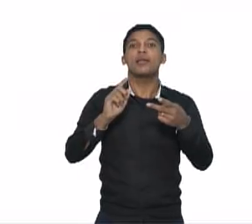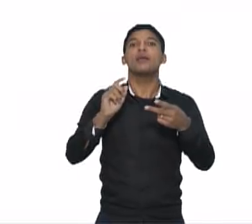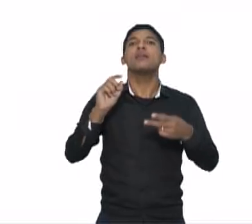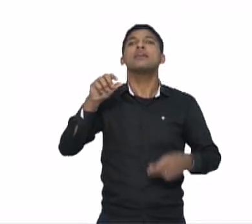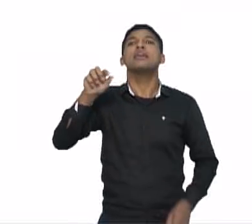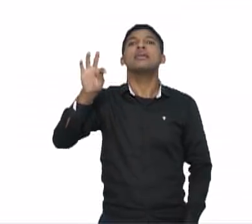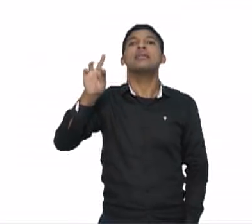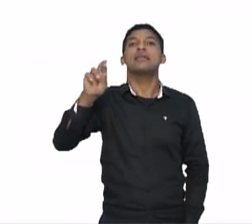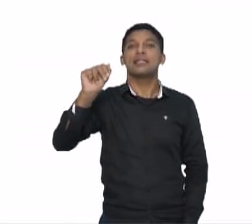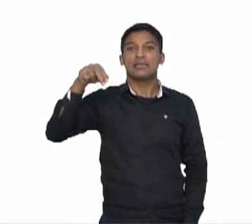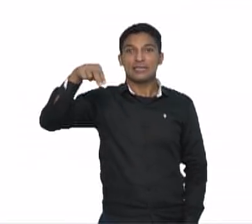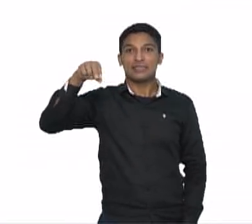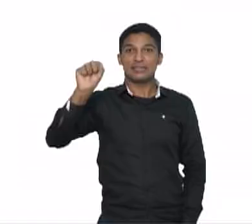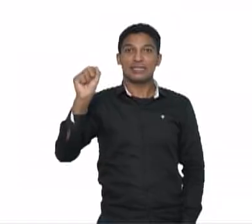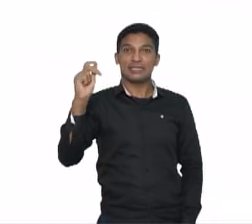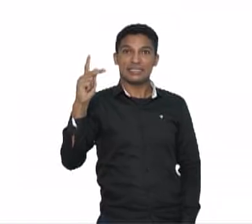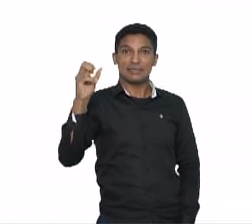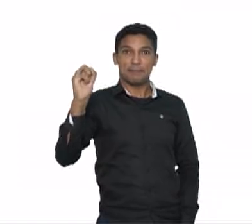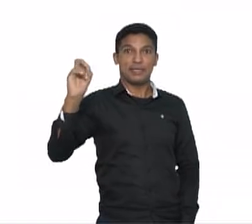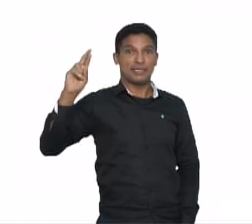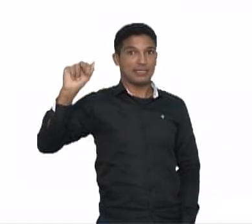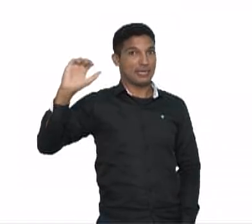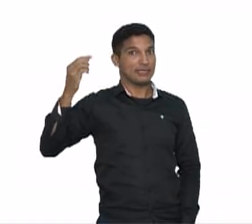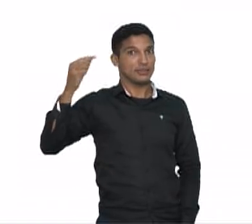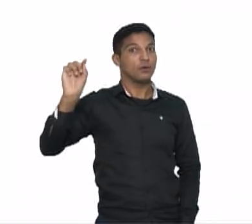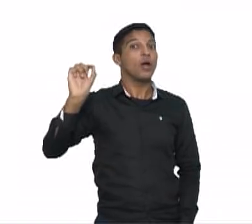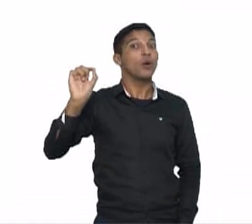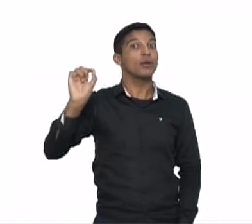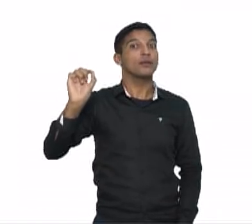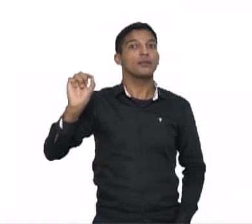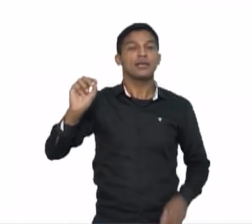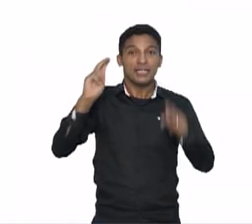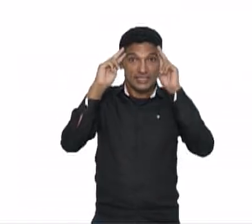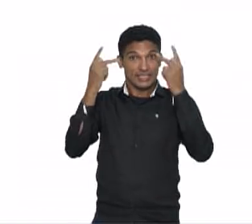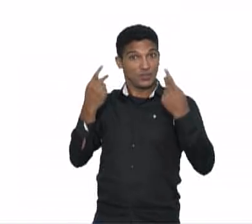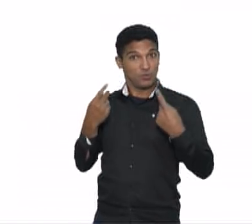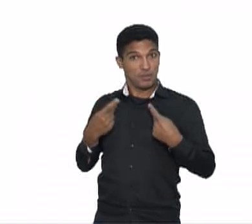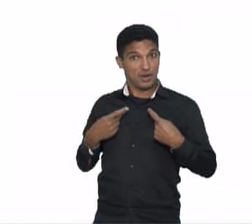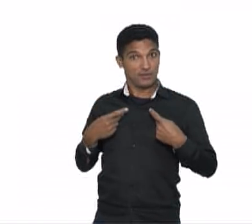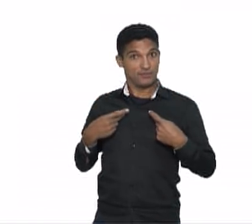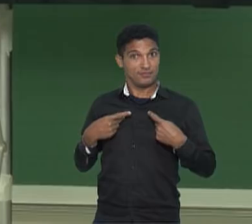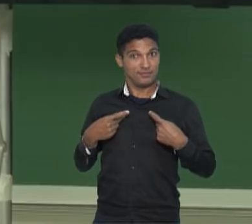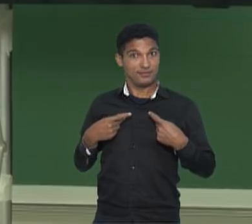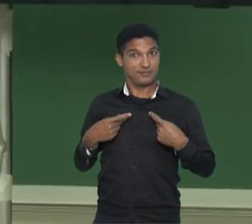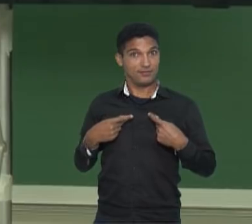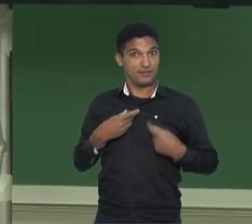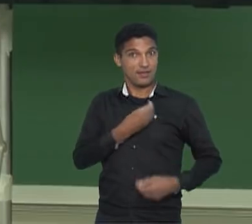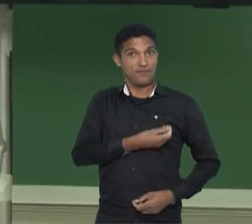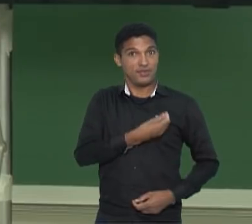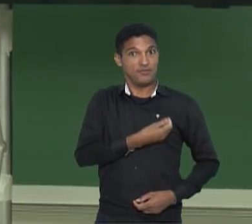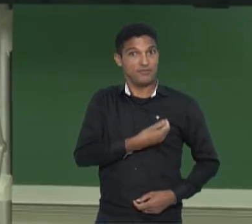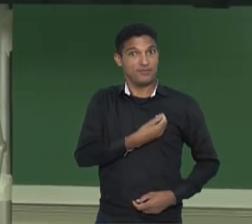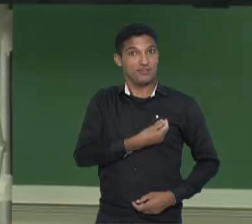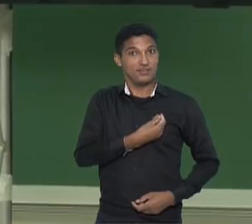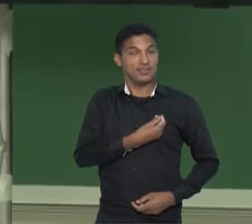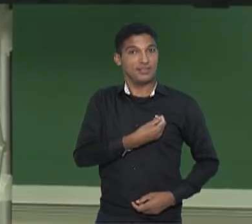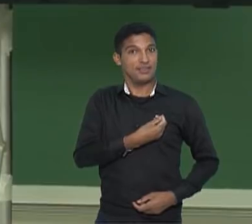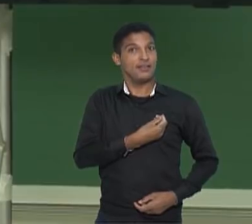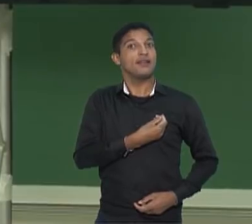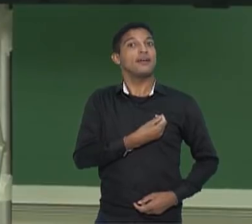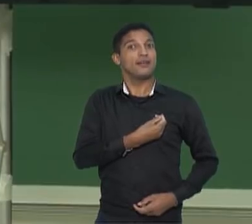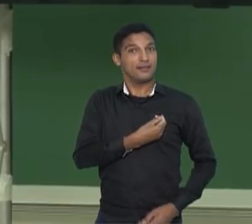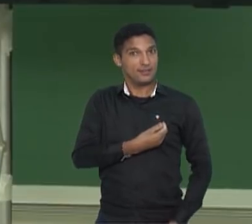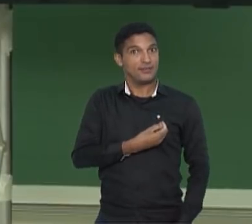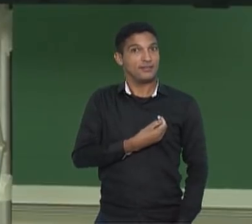é a passagem da água presente nos seres vivos em vapor. Então, nós, seres vivos, inclusive nós,